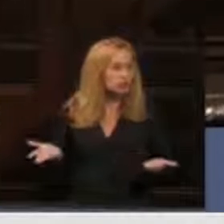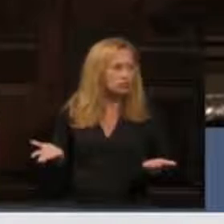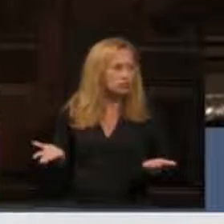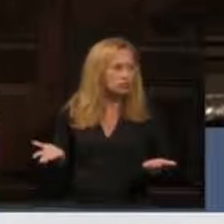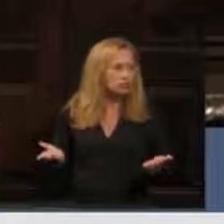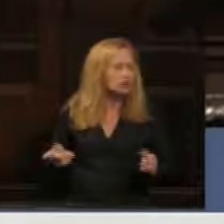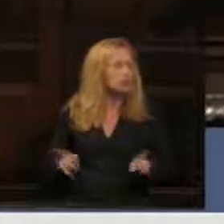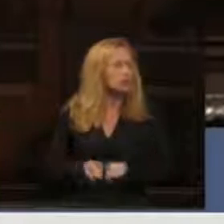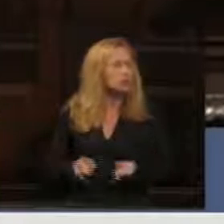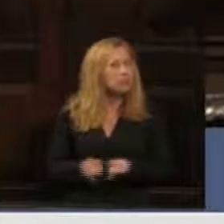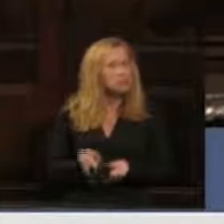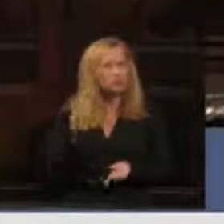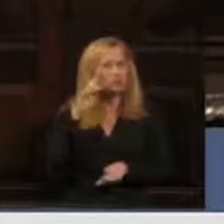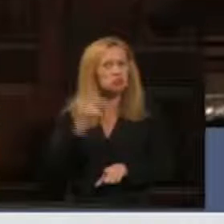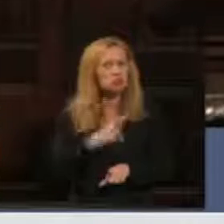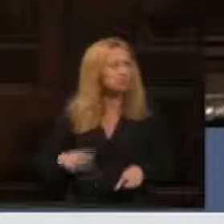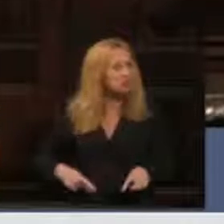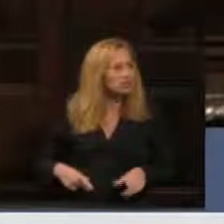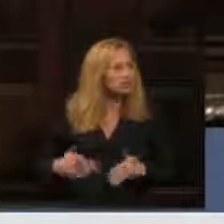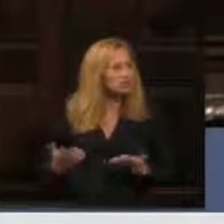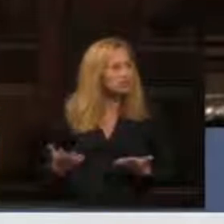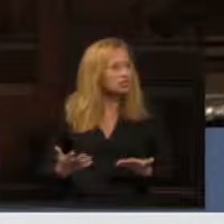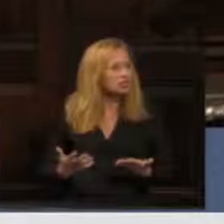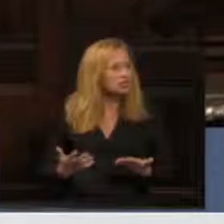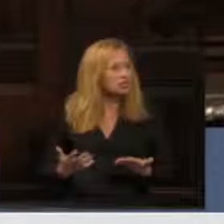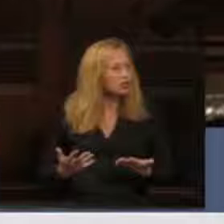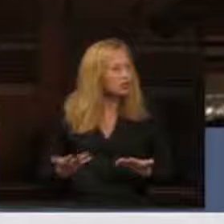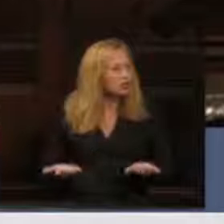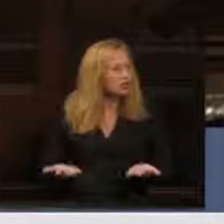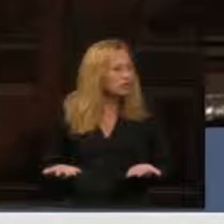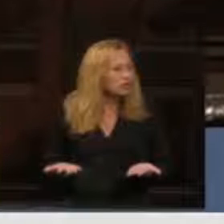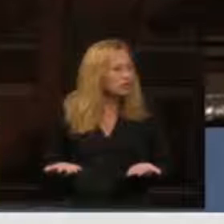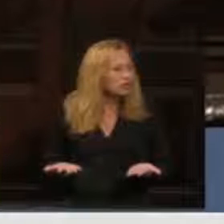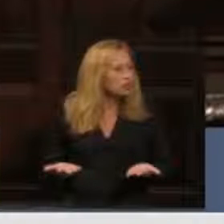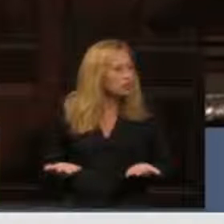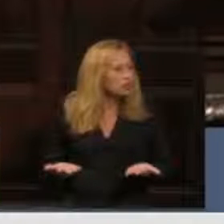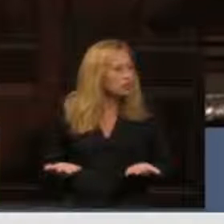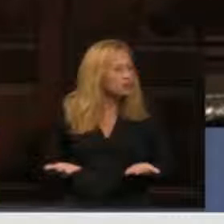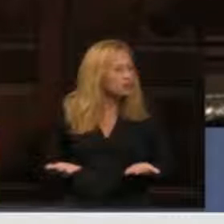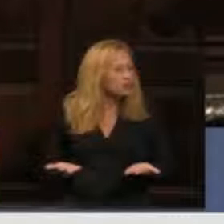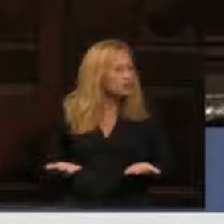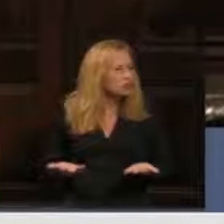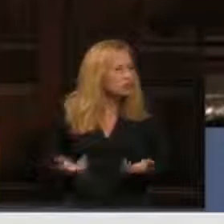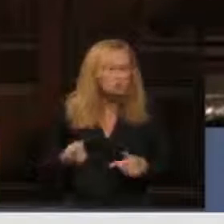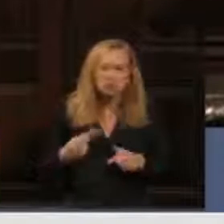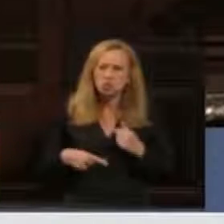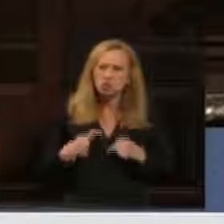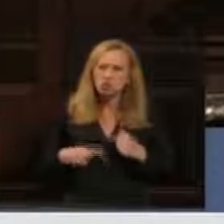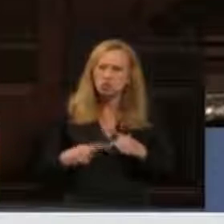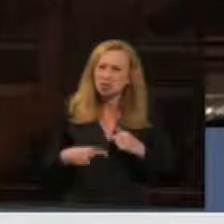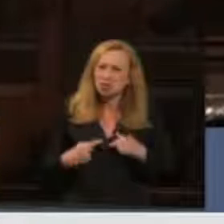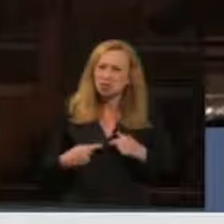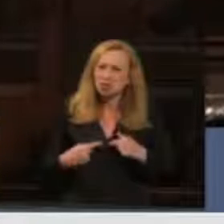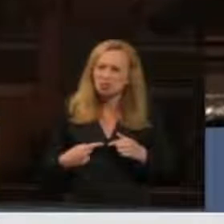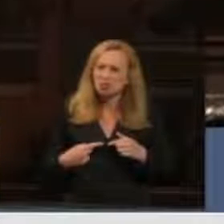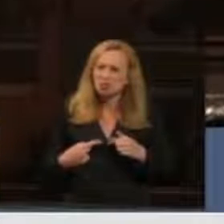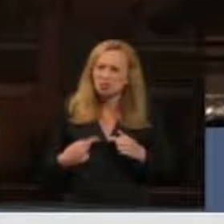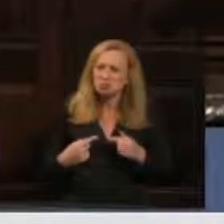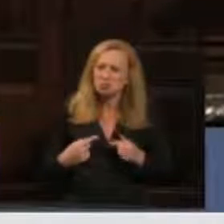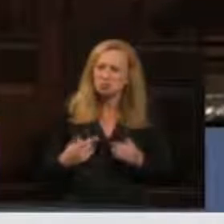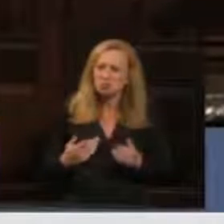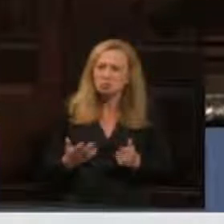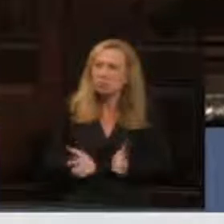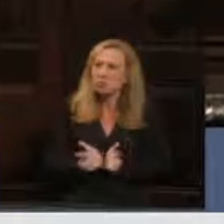para mostrar, senhor presidente, como é mesquinha as discussões que muitas vezes se travam